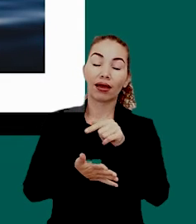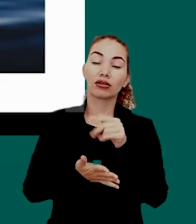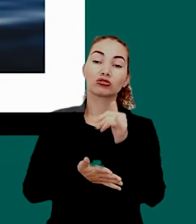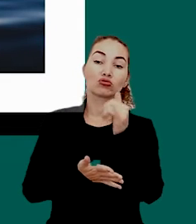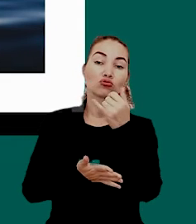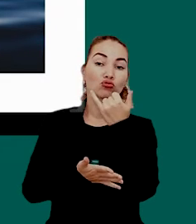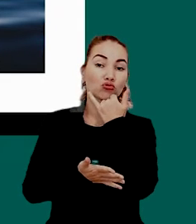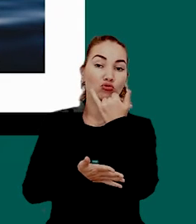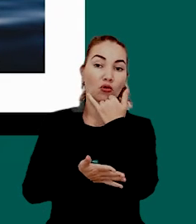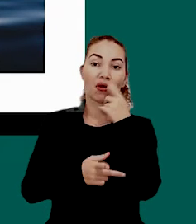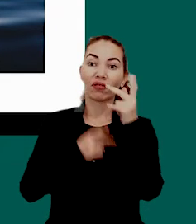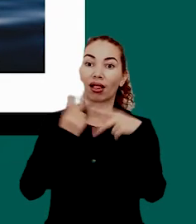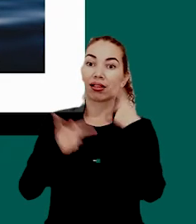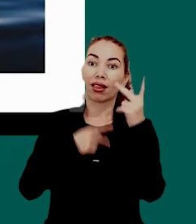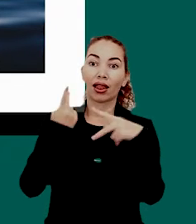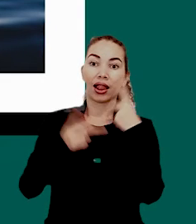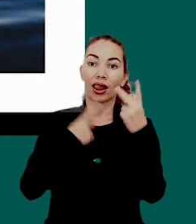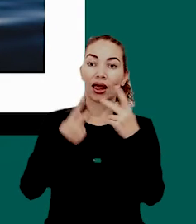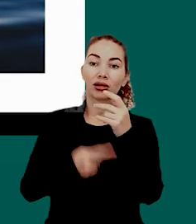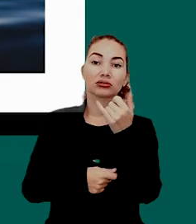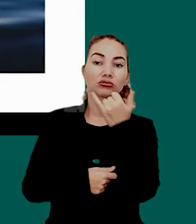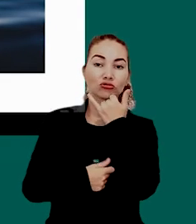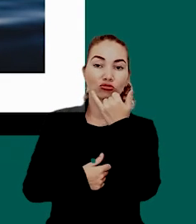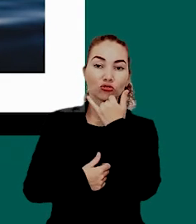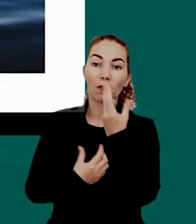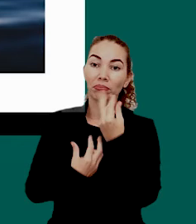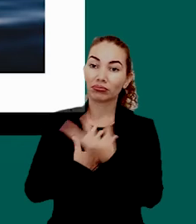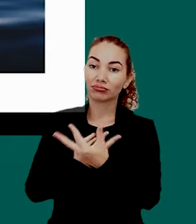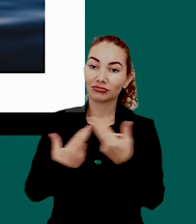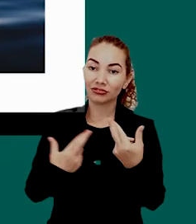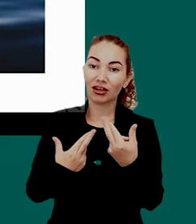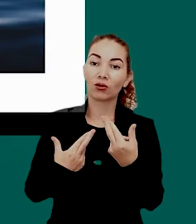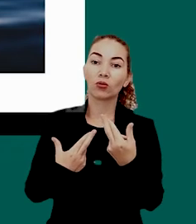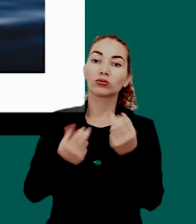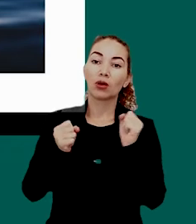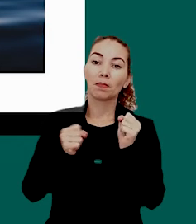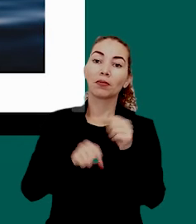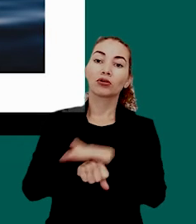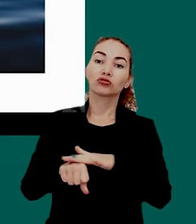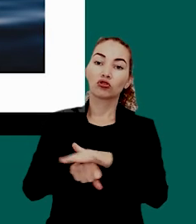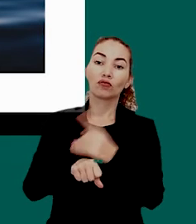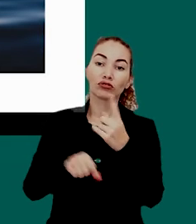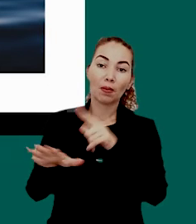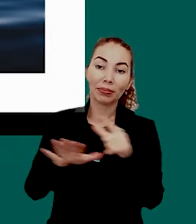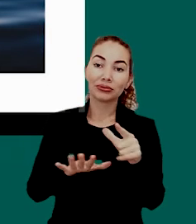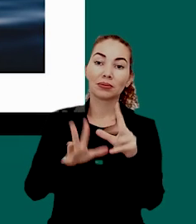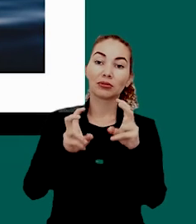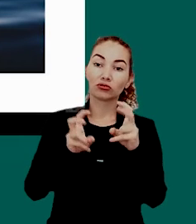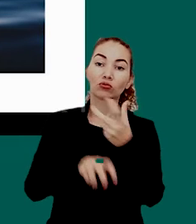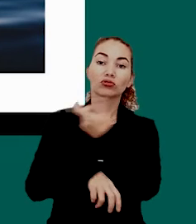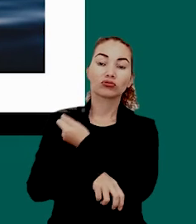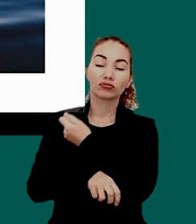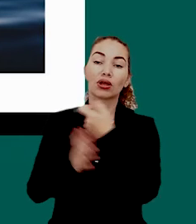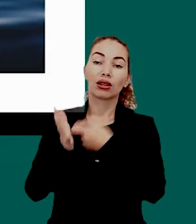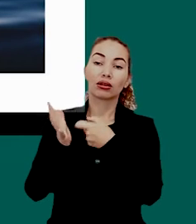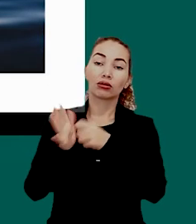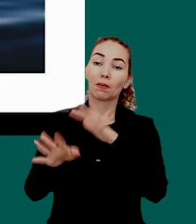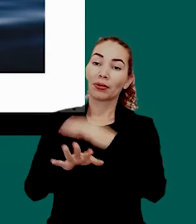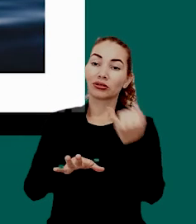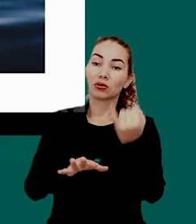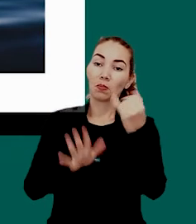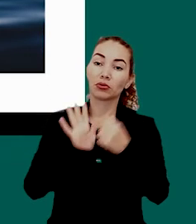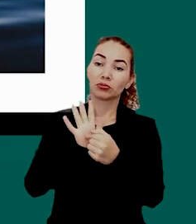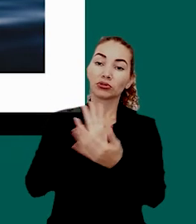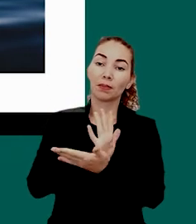desculpe a correria aí, a pressa, é muita coisa mesmo, acho que a gente pode conversar aí por semana sobre vacina, né, mas eu tentei trazer o mais importante para